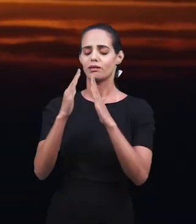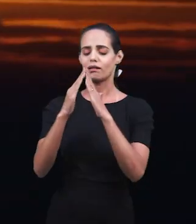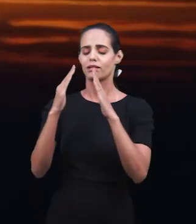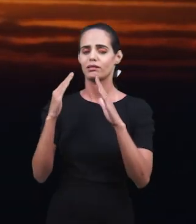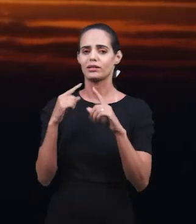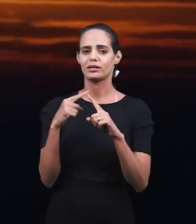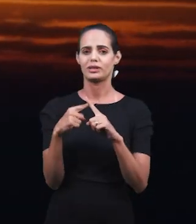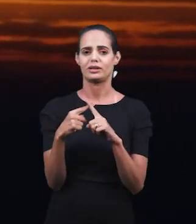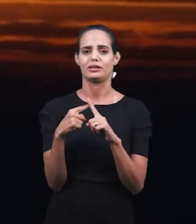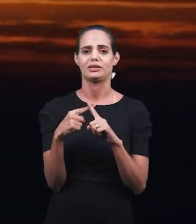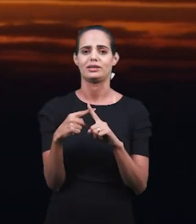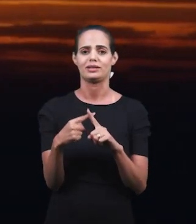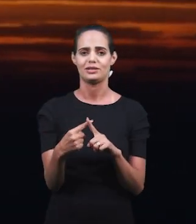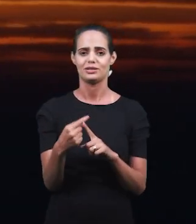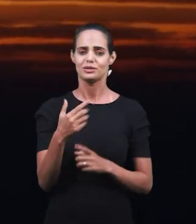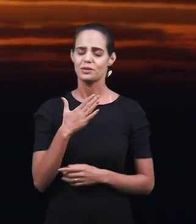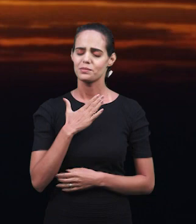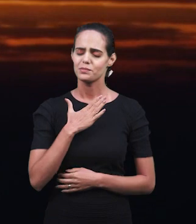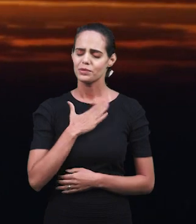meu